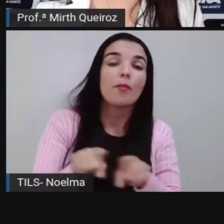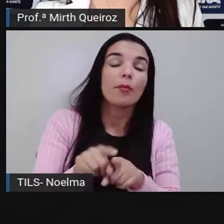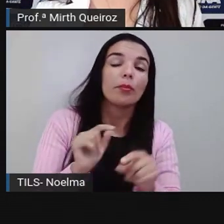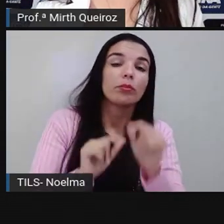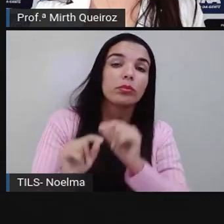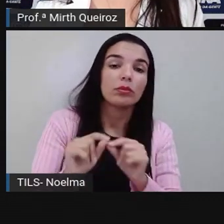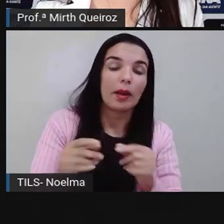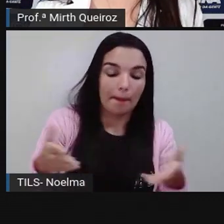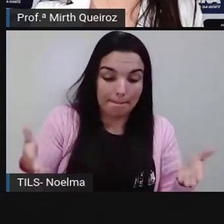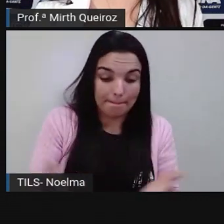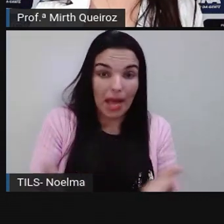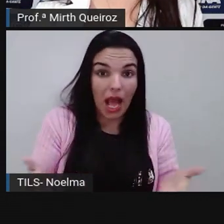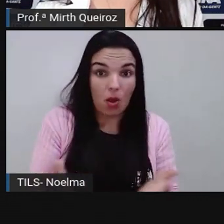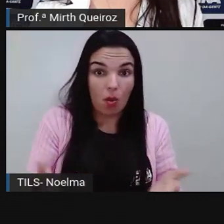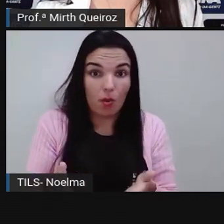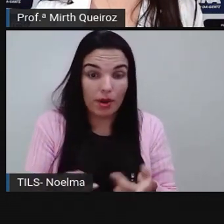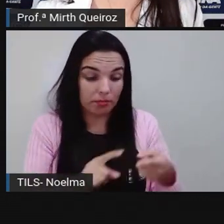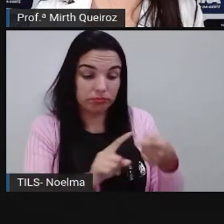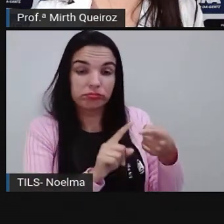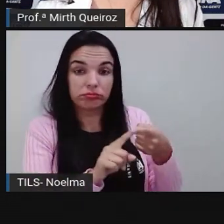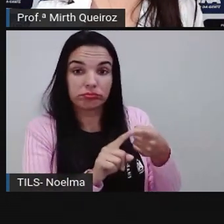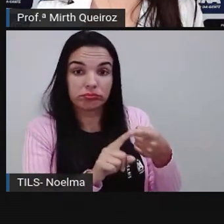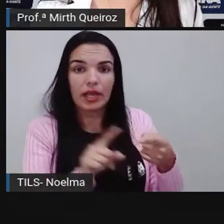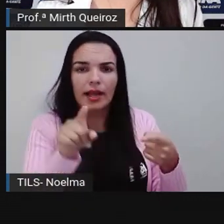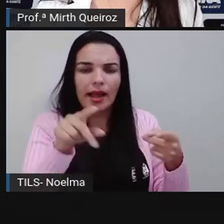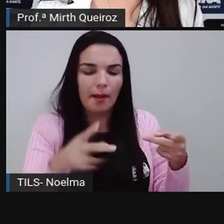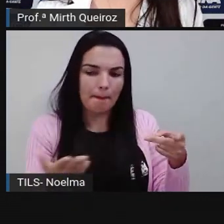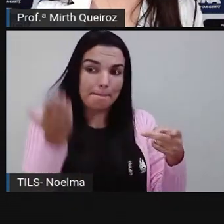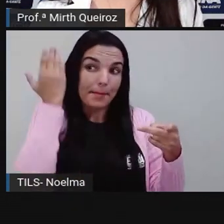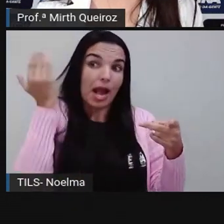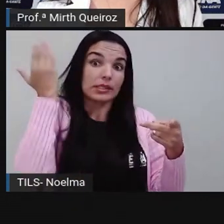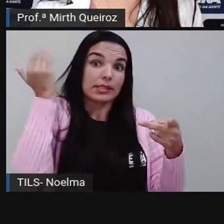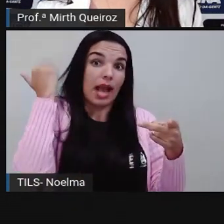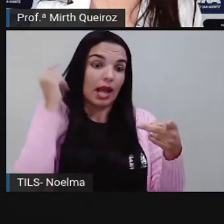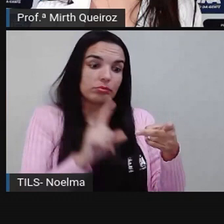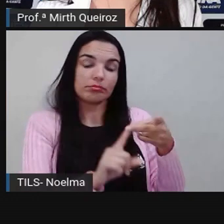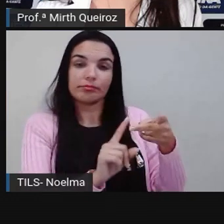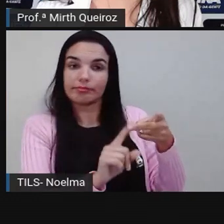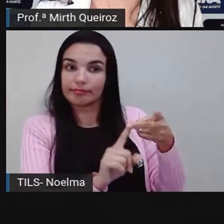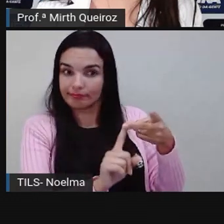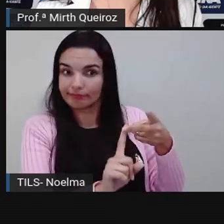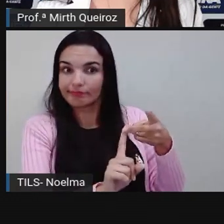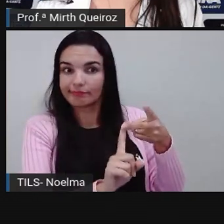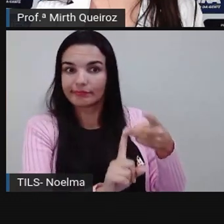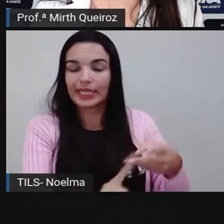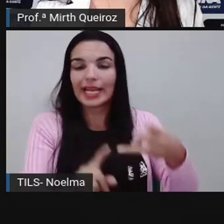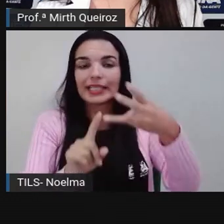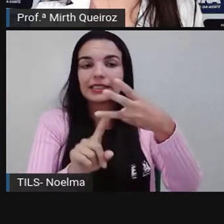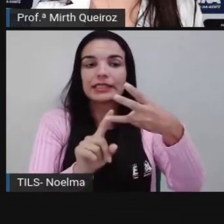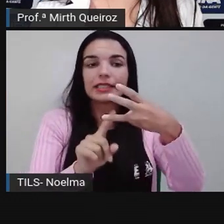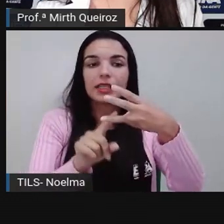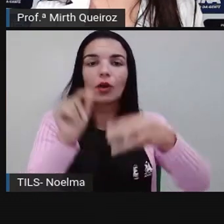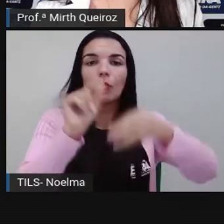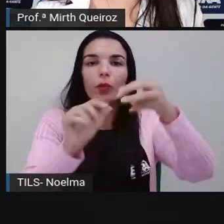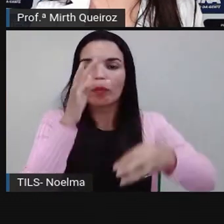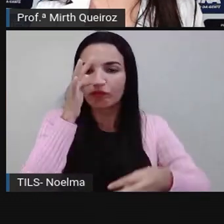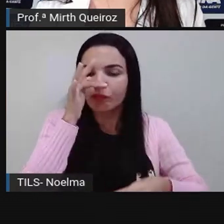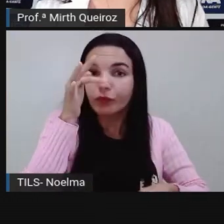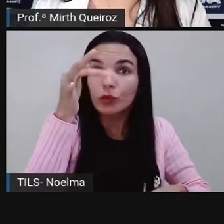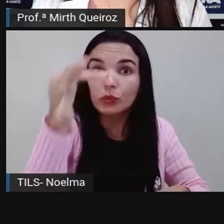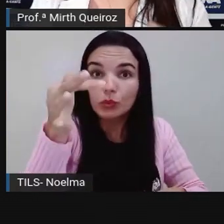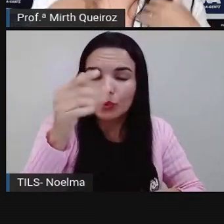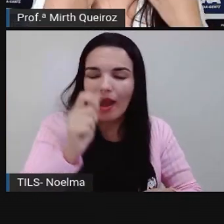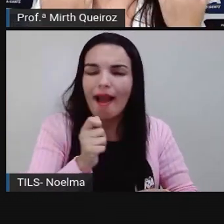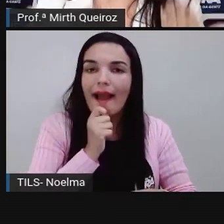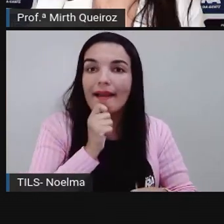agora, pretérito, ou também chamado de passado, é o que já passou, e futuro é o